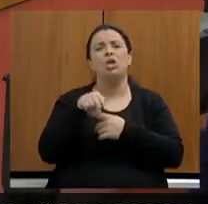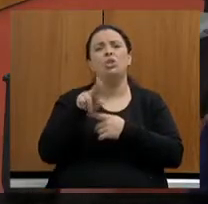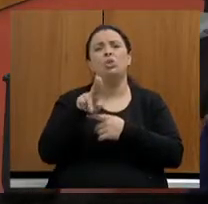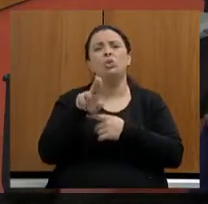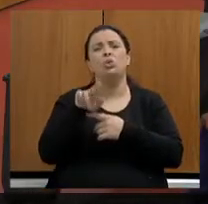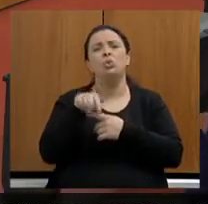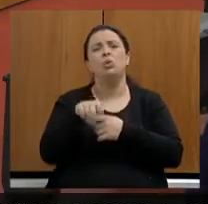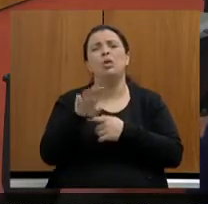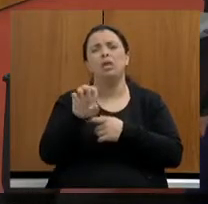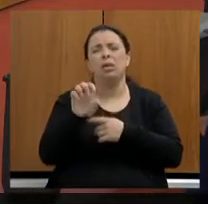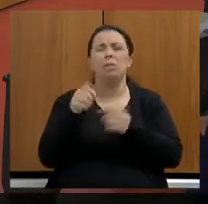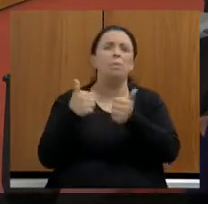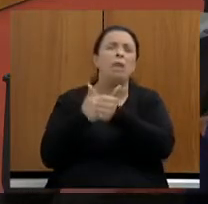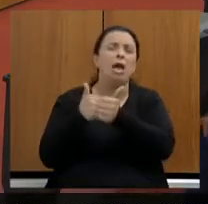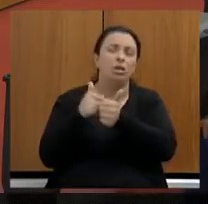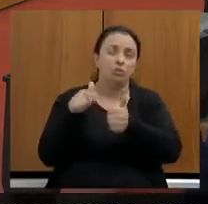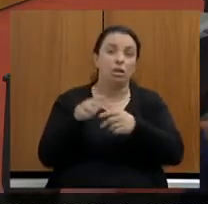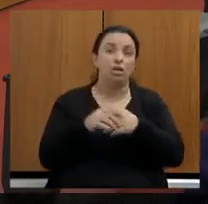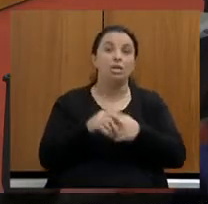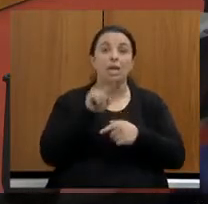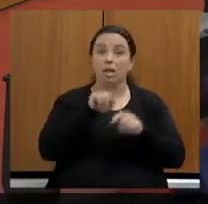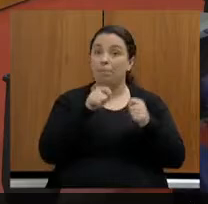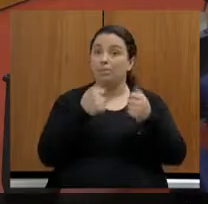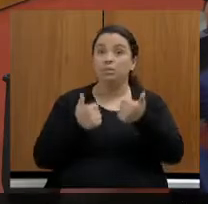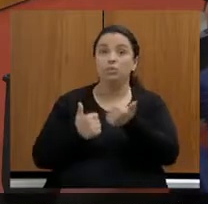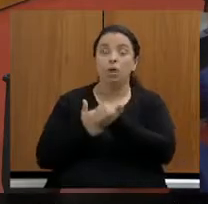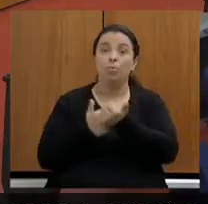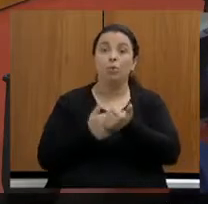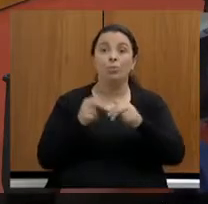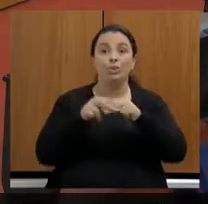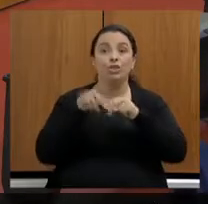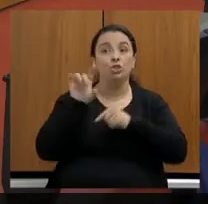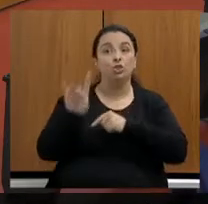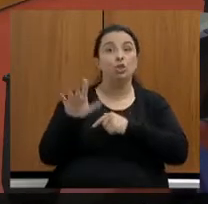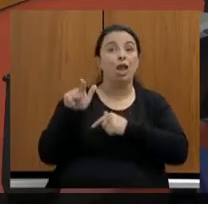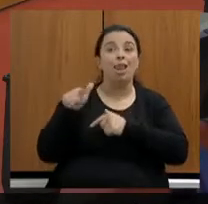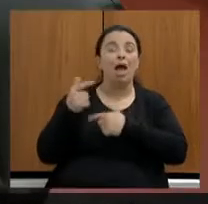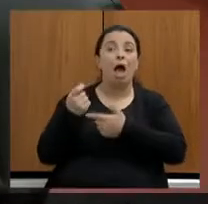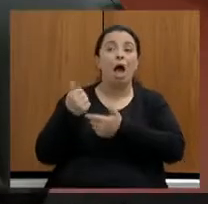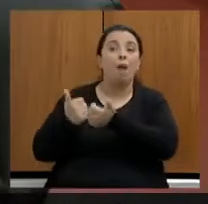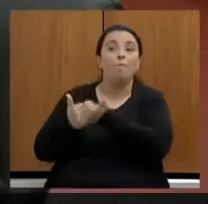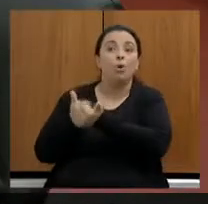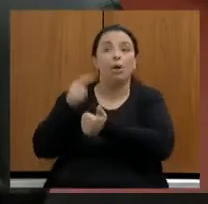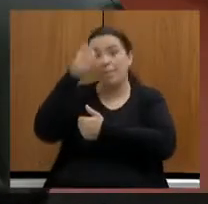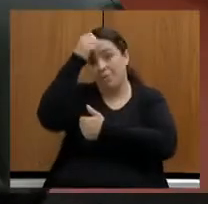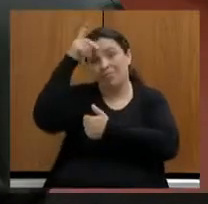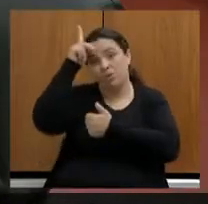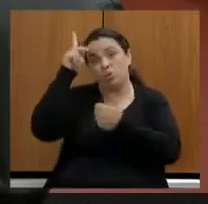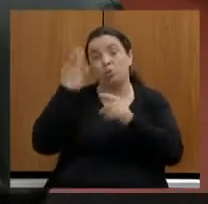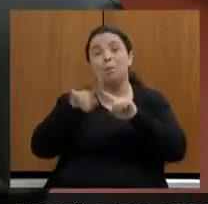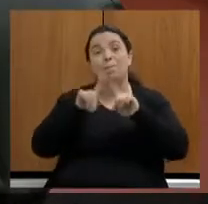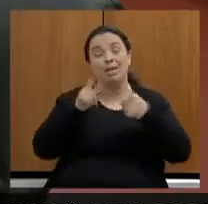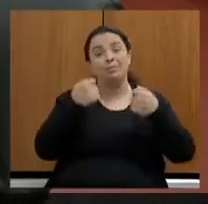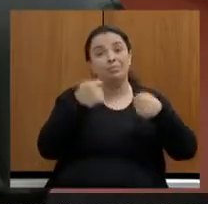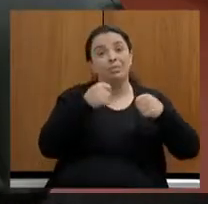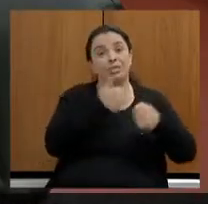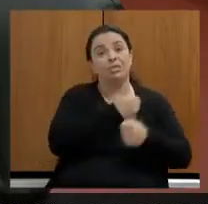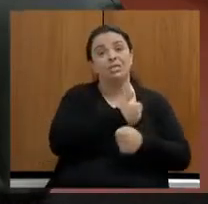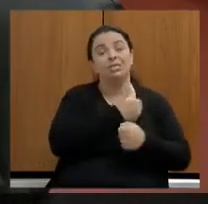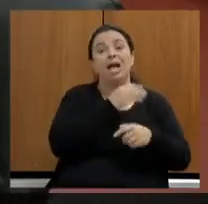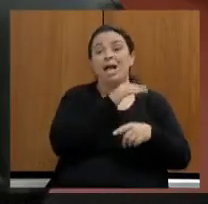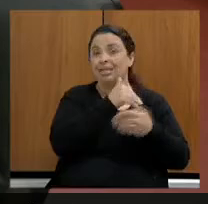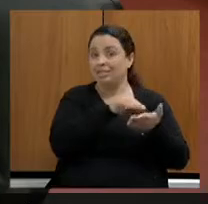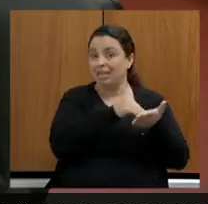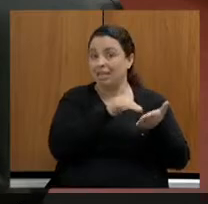da senhora porque muita coisa que estão tendo o apoio da prefeitura municipal um dos poucos apoios e é importante que a